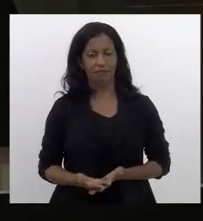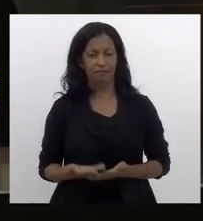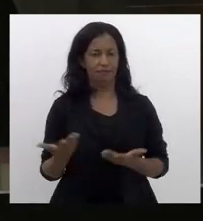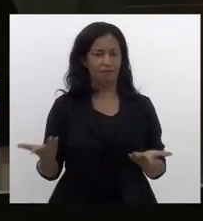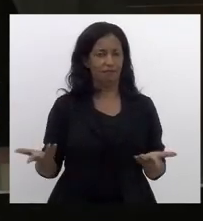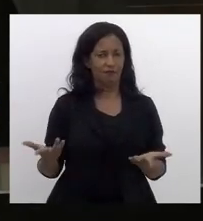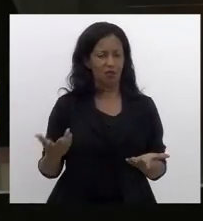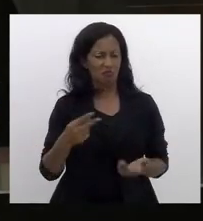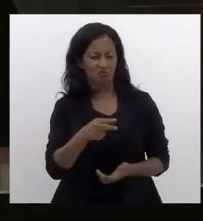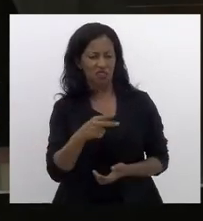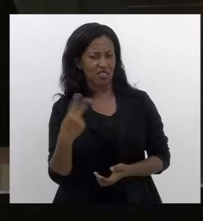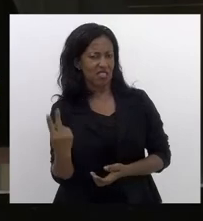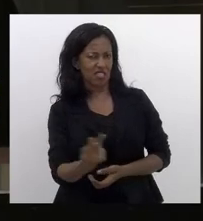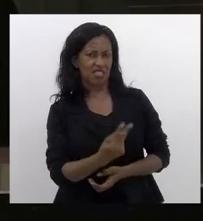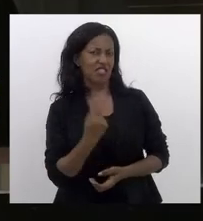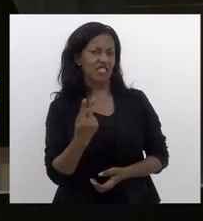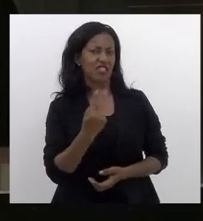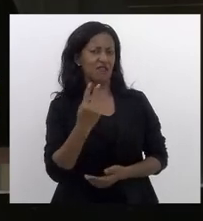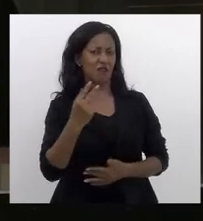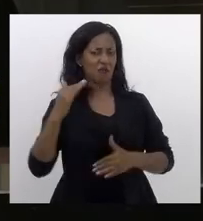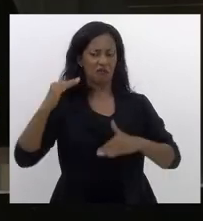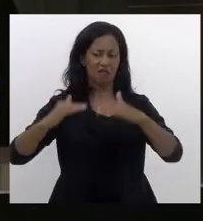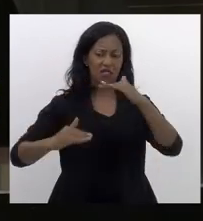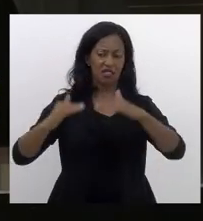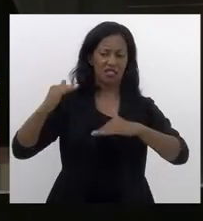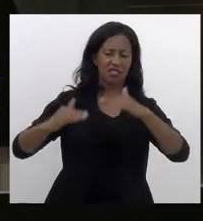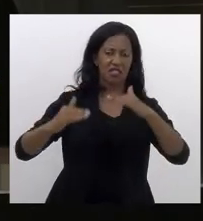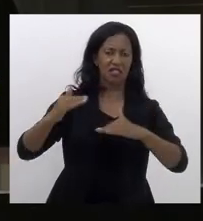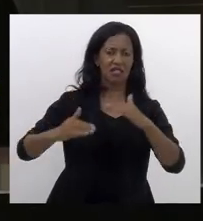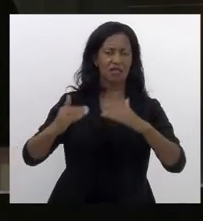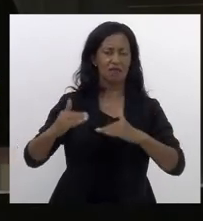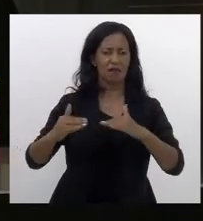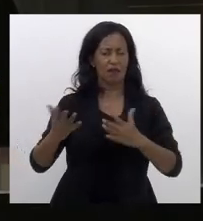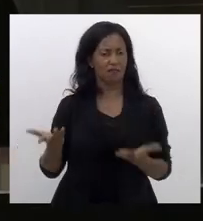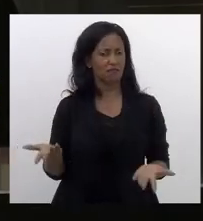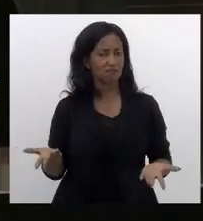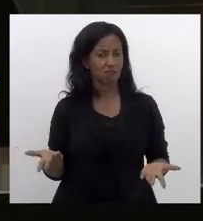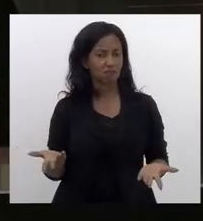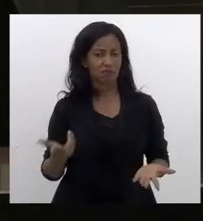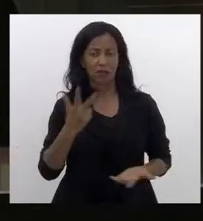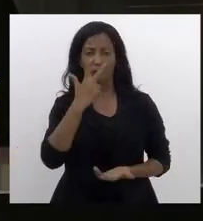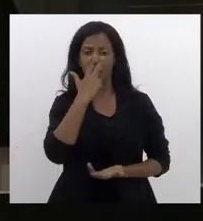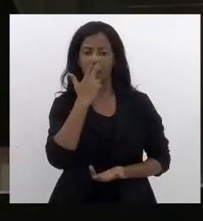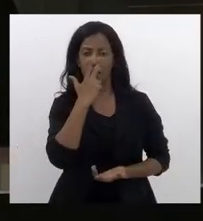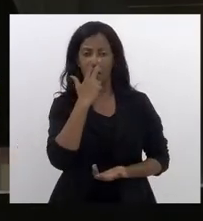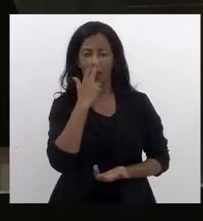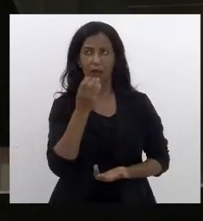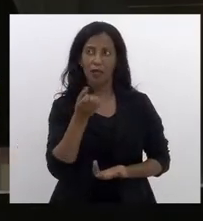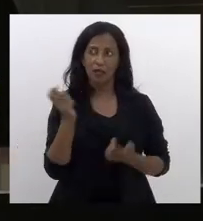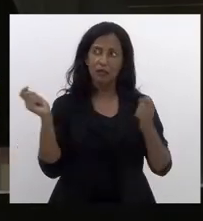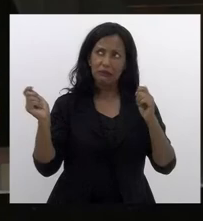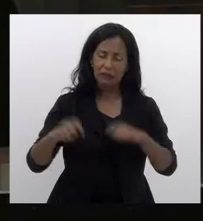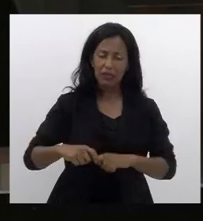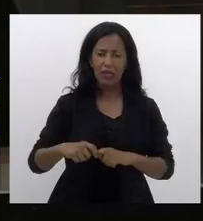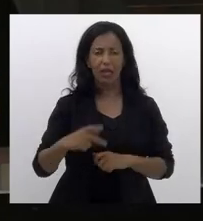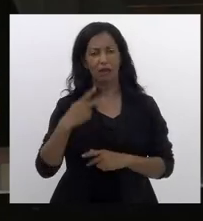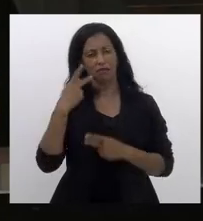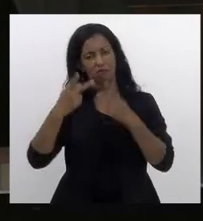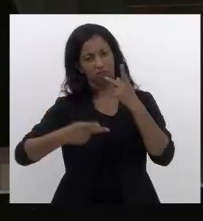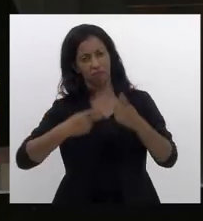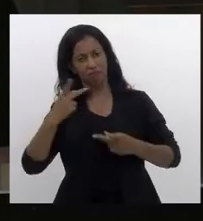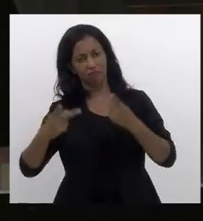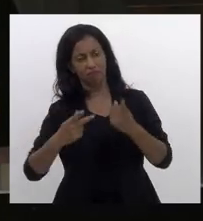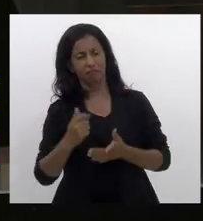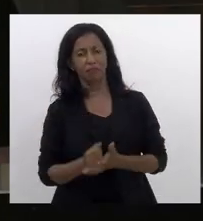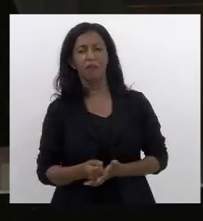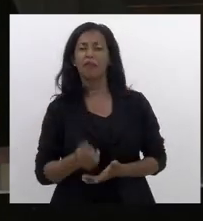não vai ser esse valor que vai desequilibrar as finanças. Então, me parece que vale a pena fazer esse comentário para